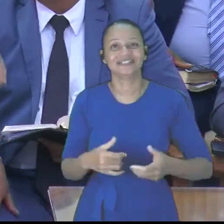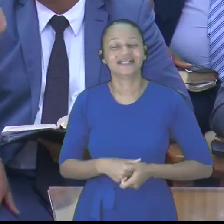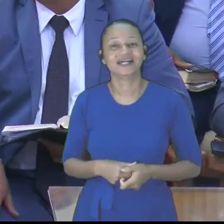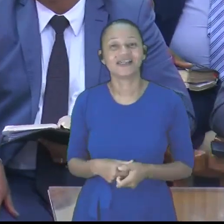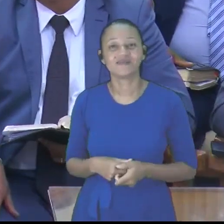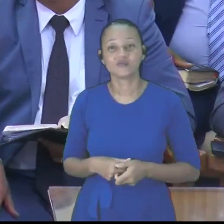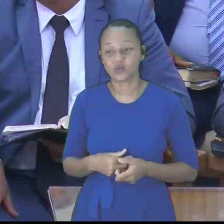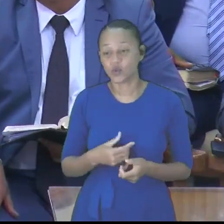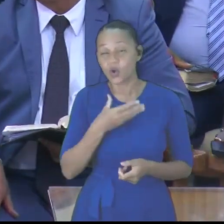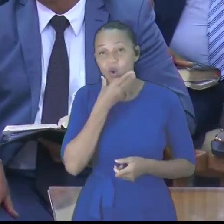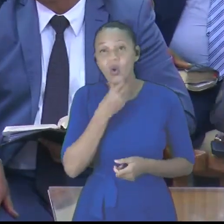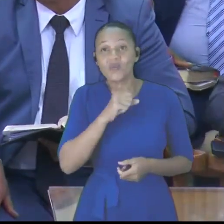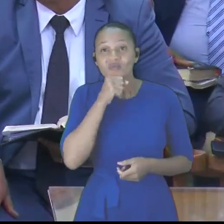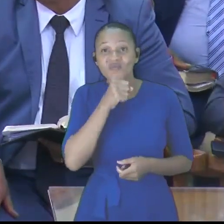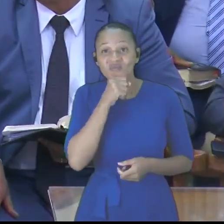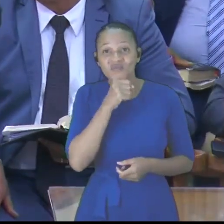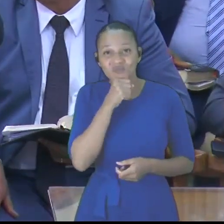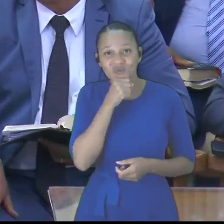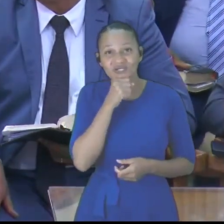o velho